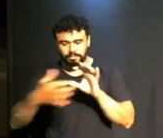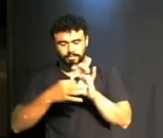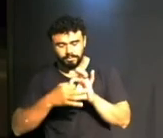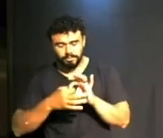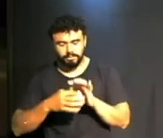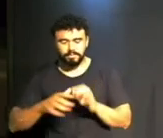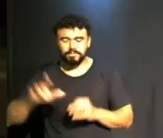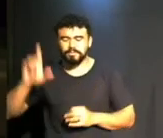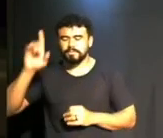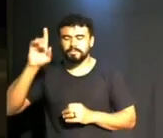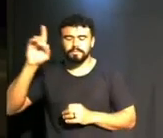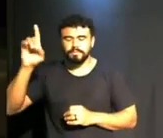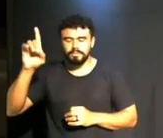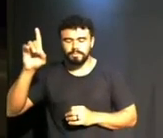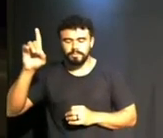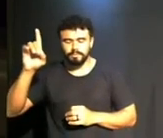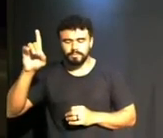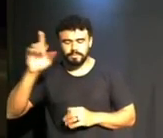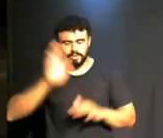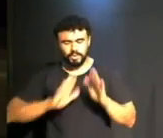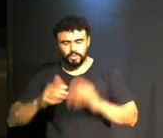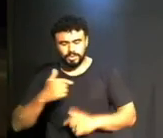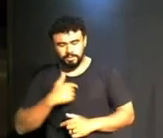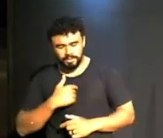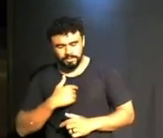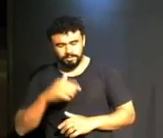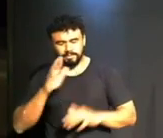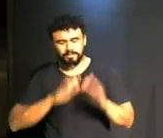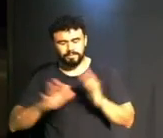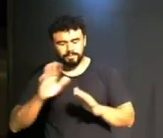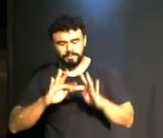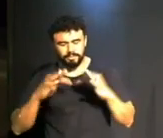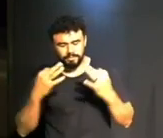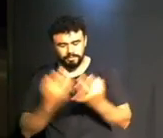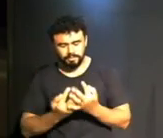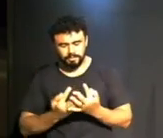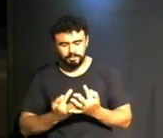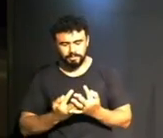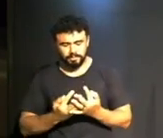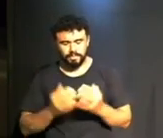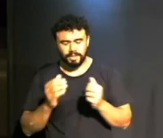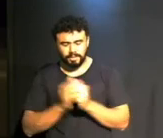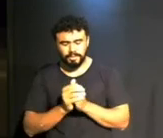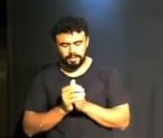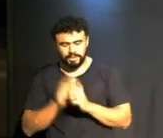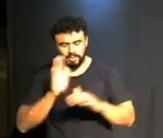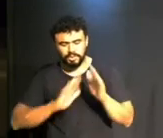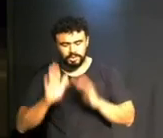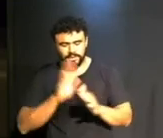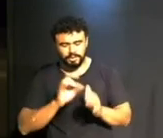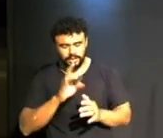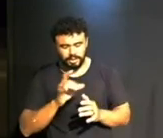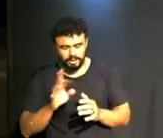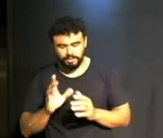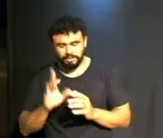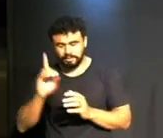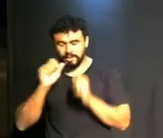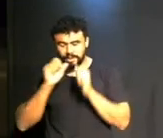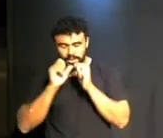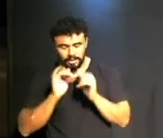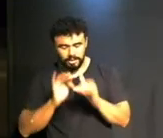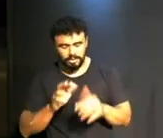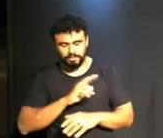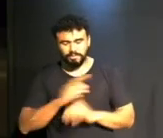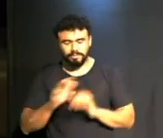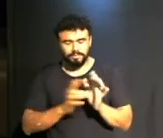Deus cuida de mim cuida da família comunhão cuida de cada vida pelos amigos ou